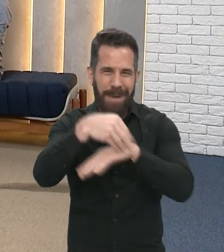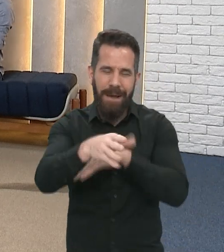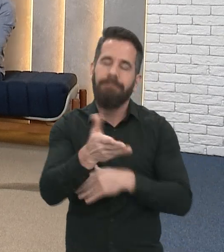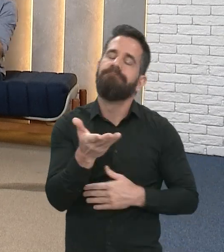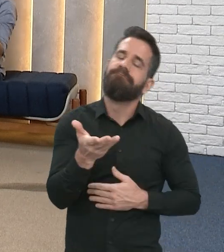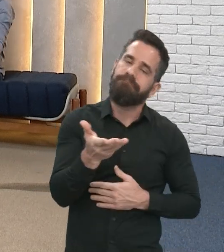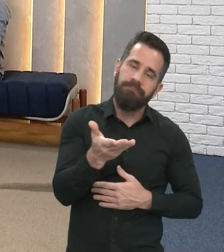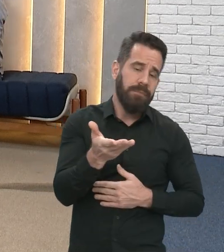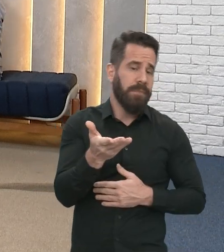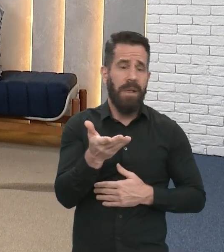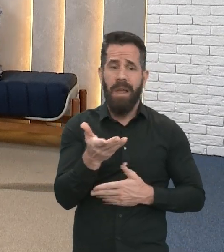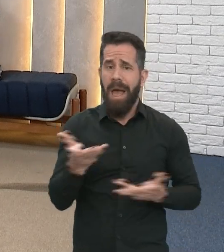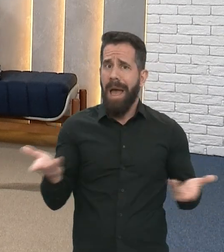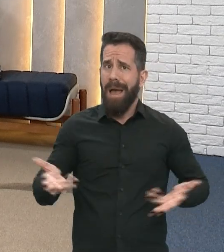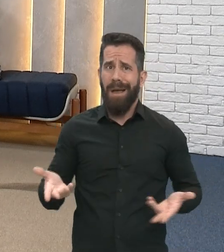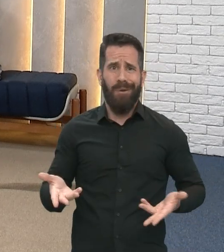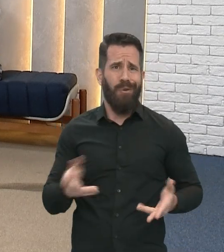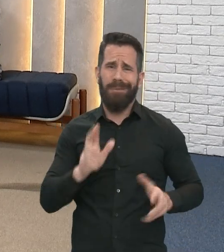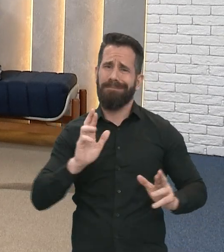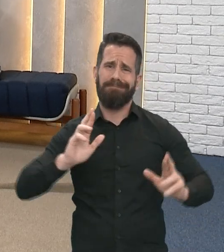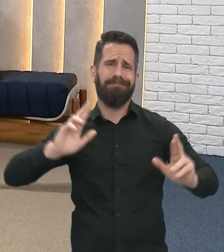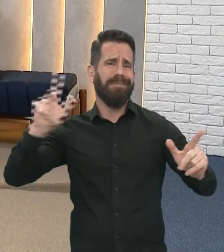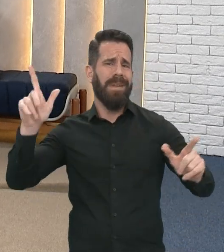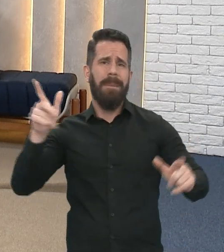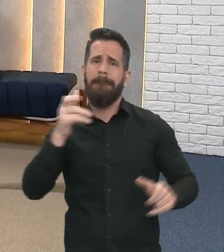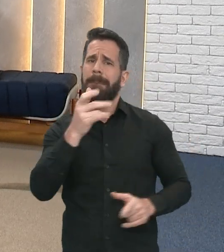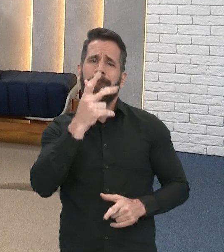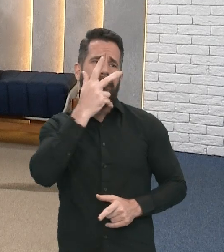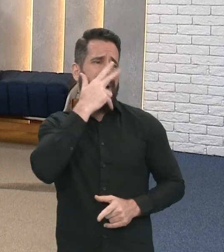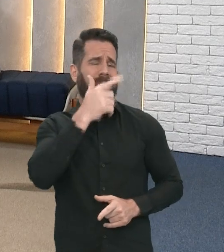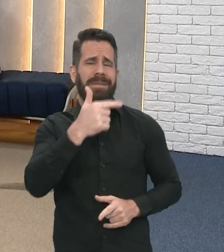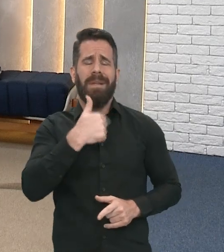criança está ali deitada, onde ela estiver, às vezes com o pé na mesa, do